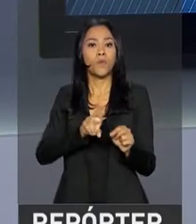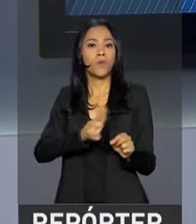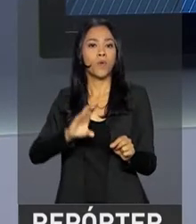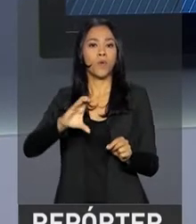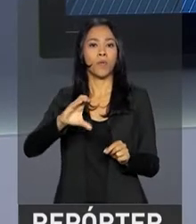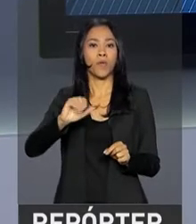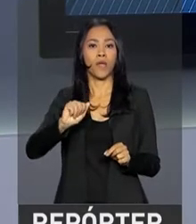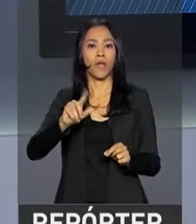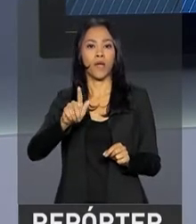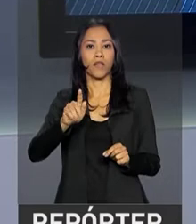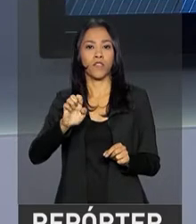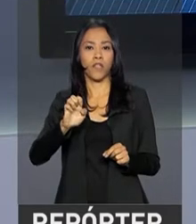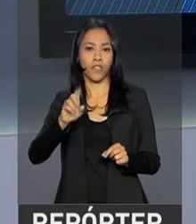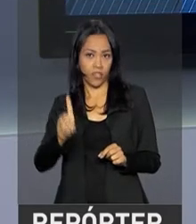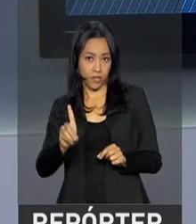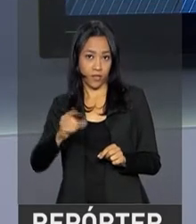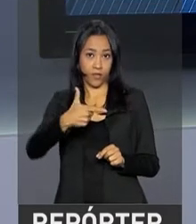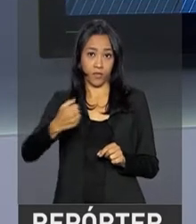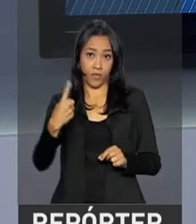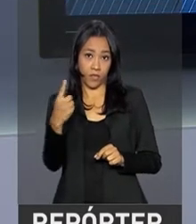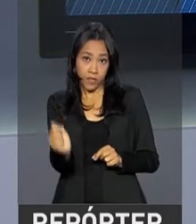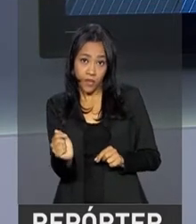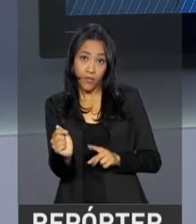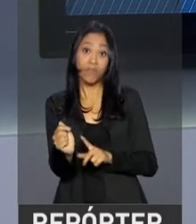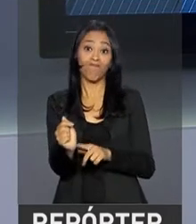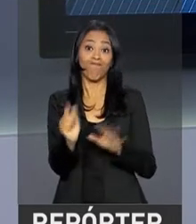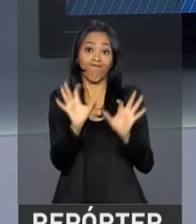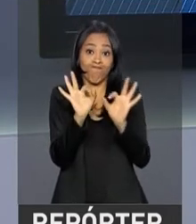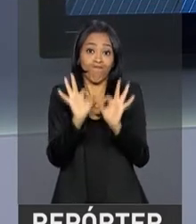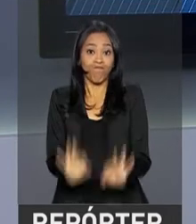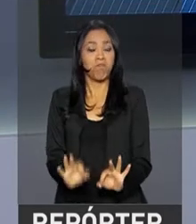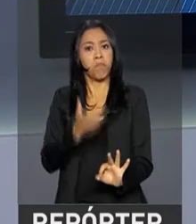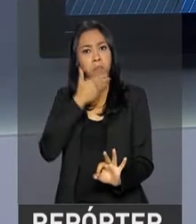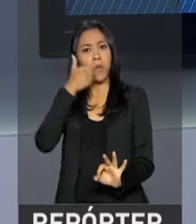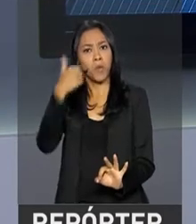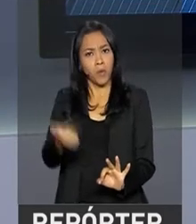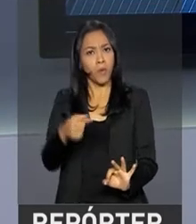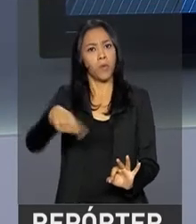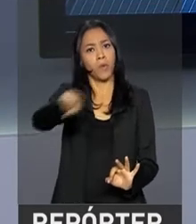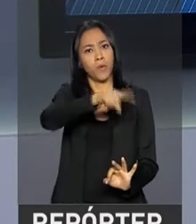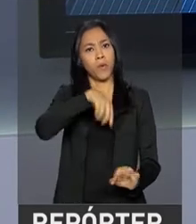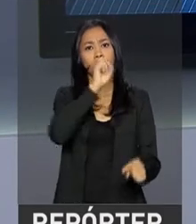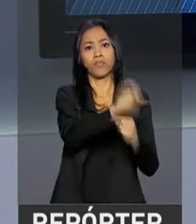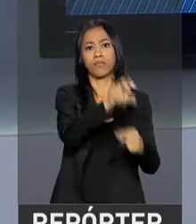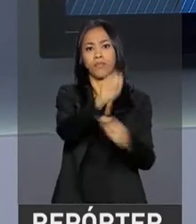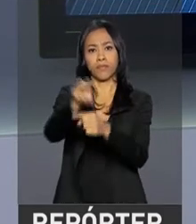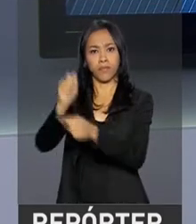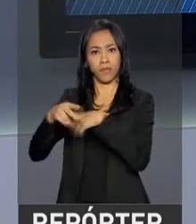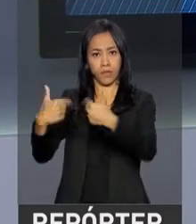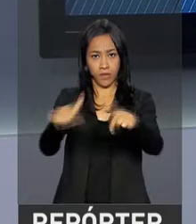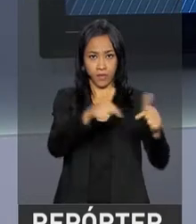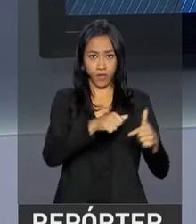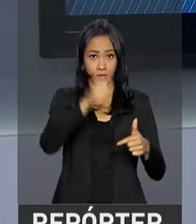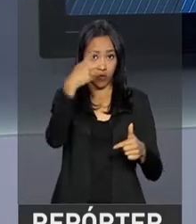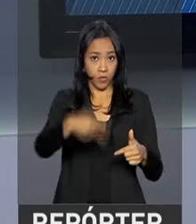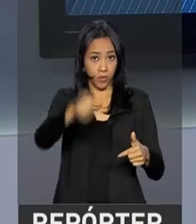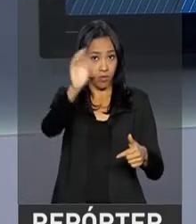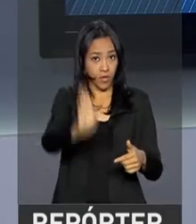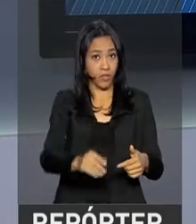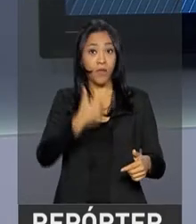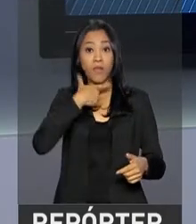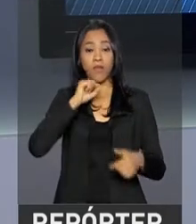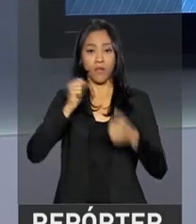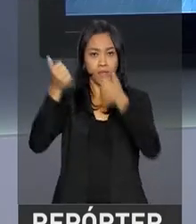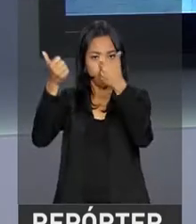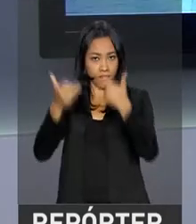desempregados caged de 2017 confirmou a melhora do mercado de trabalho formal brasileiro quem conta mais pra gente é o